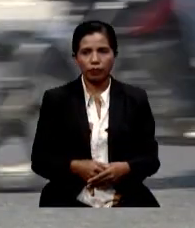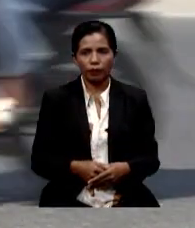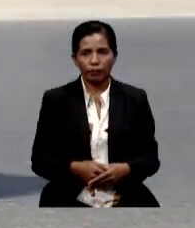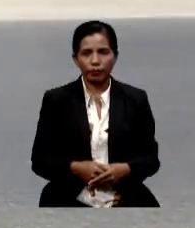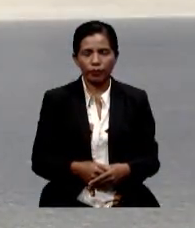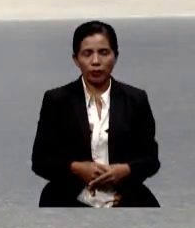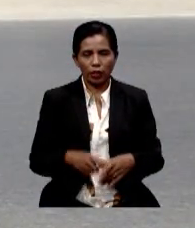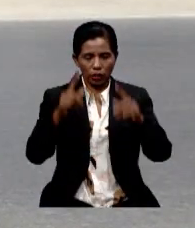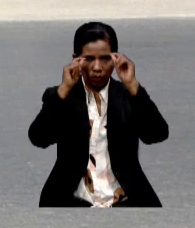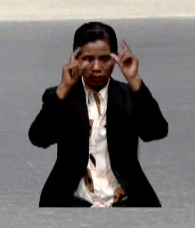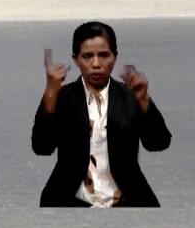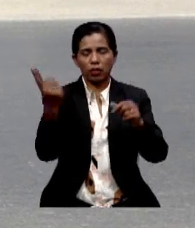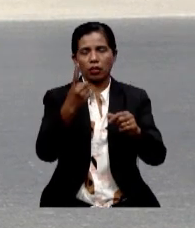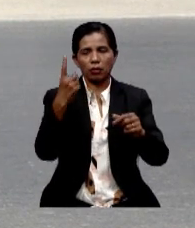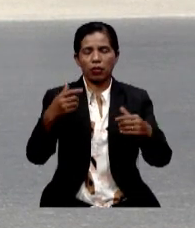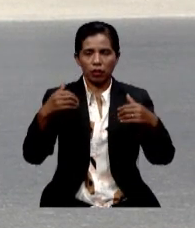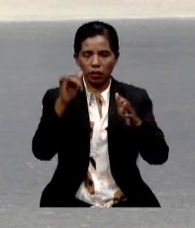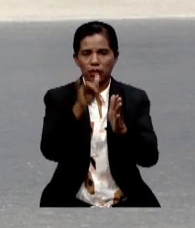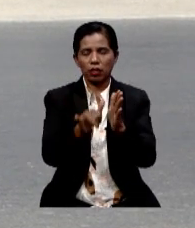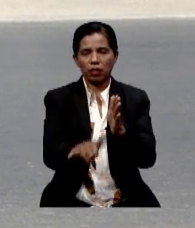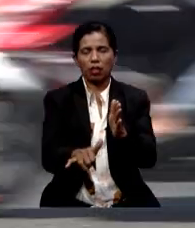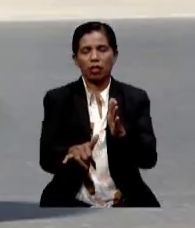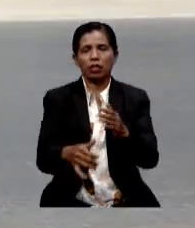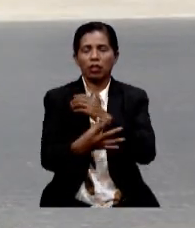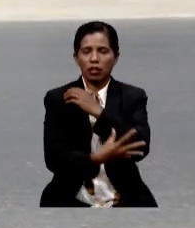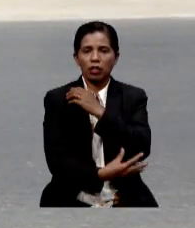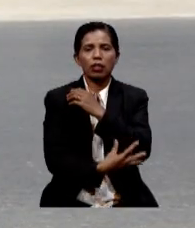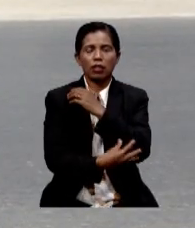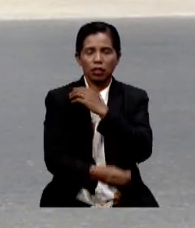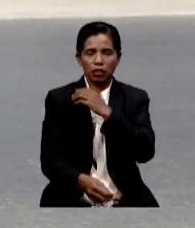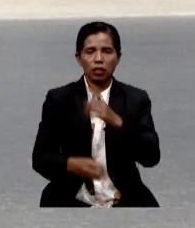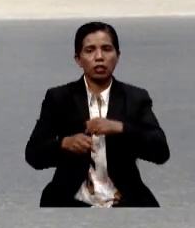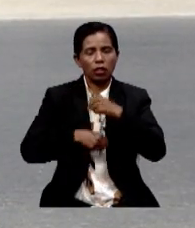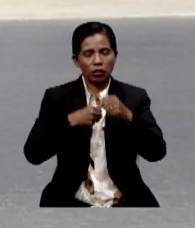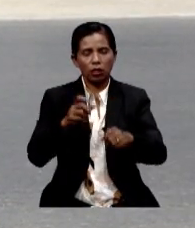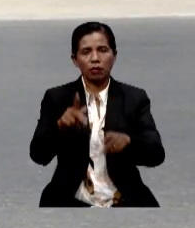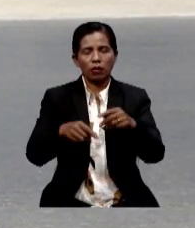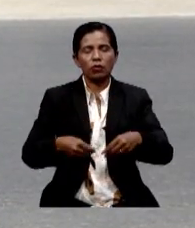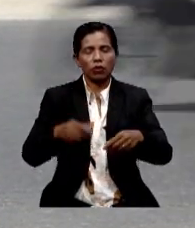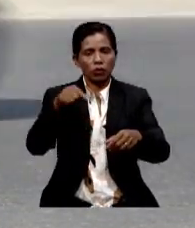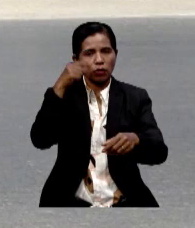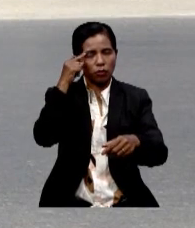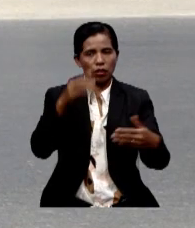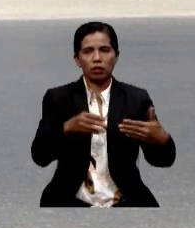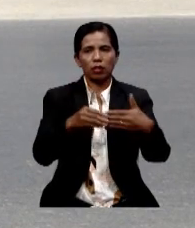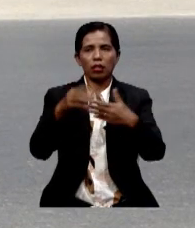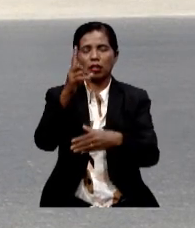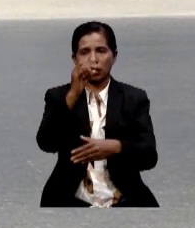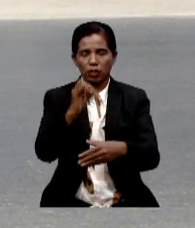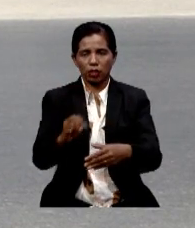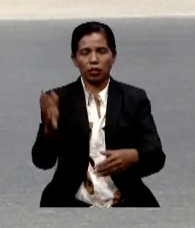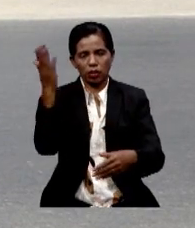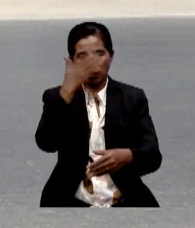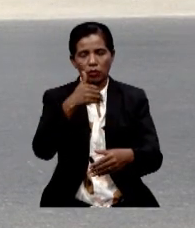Timor Leste se na fatin hela e a pobreza nilaran. Povo na fatin fo confiança ba governo, at organiza capital dili sai fura